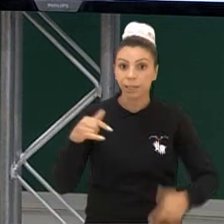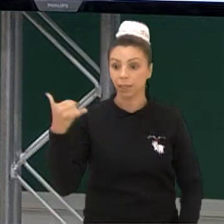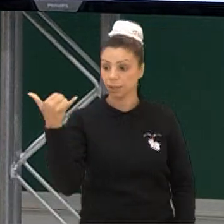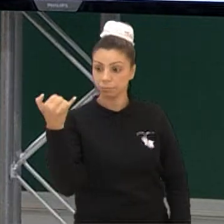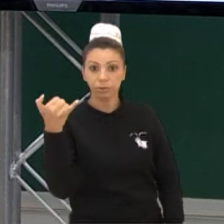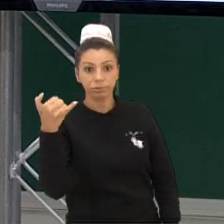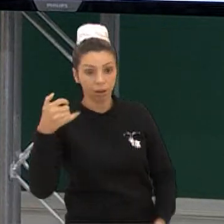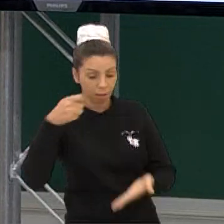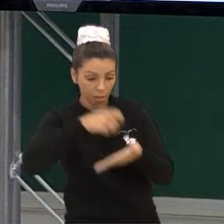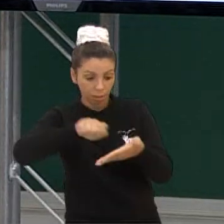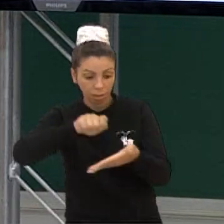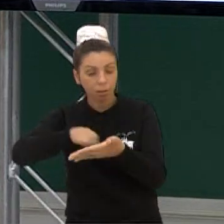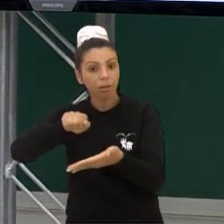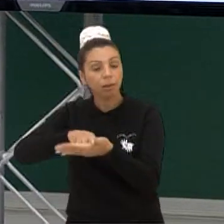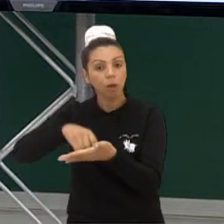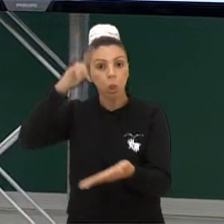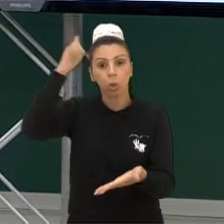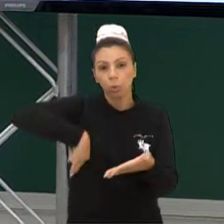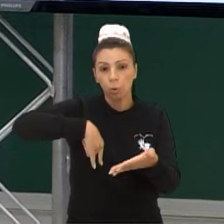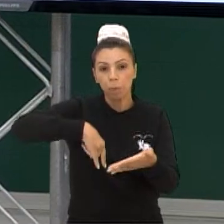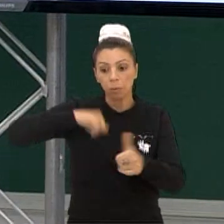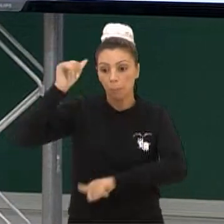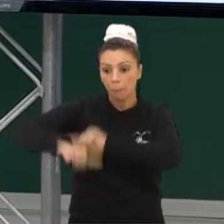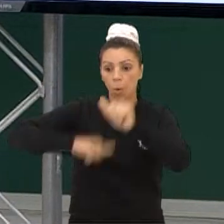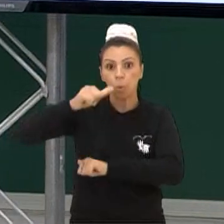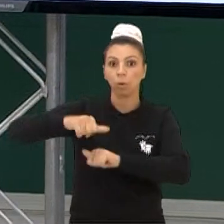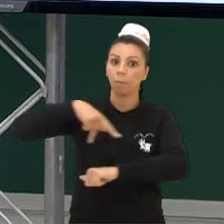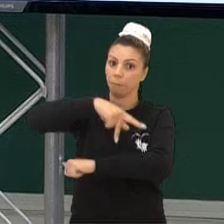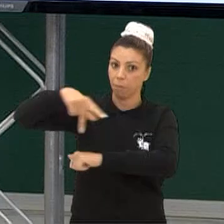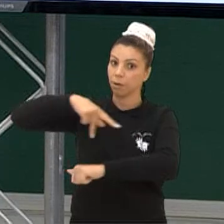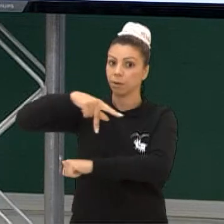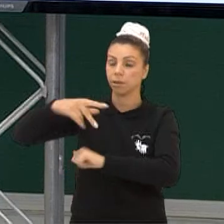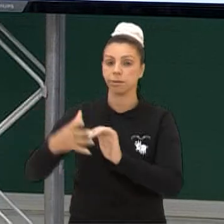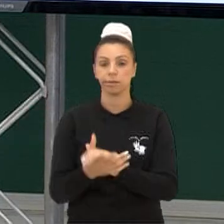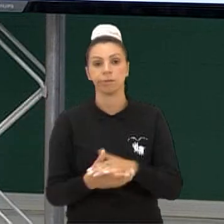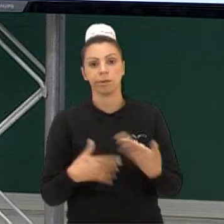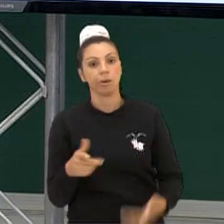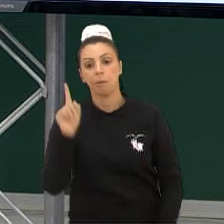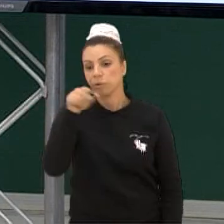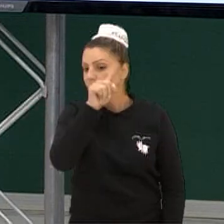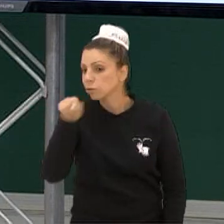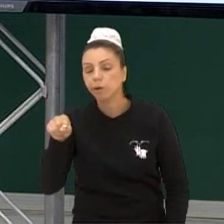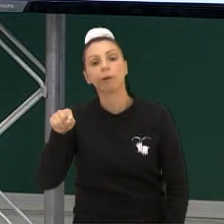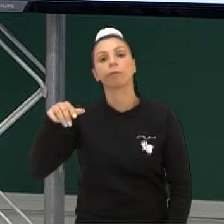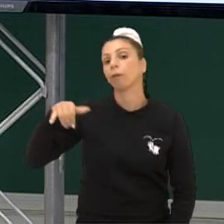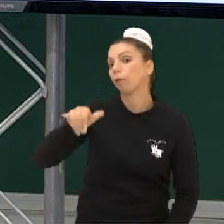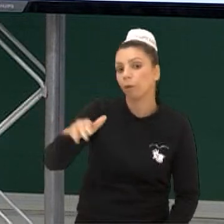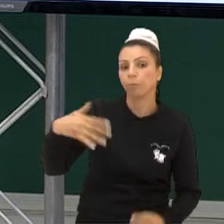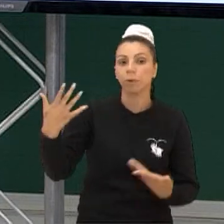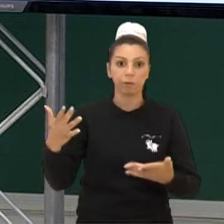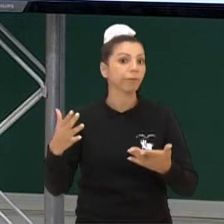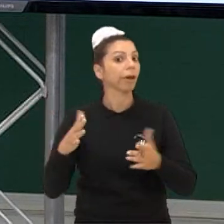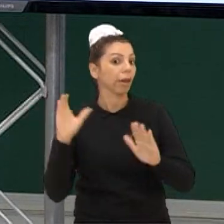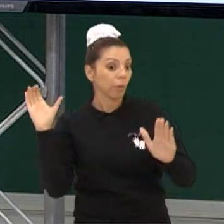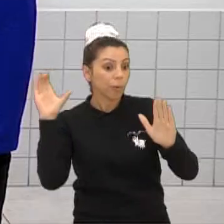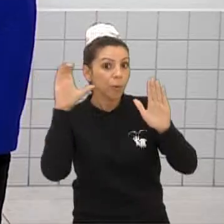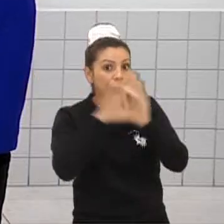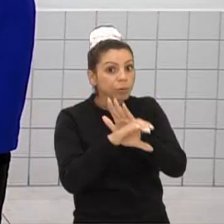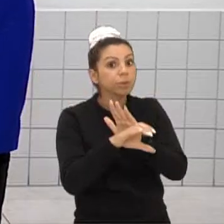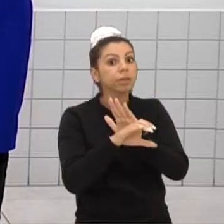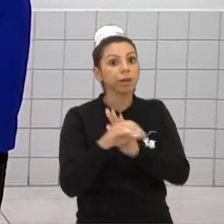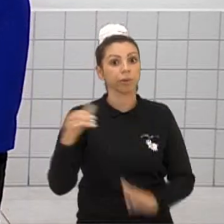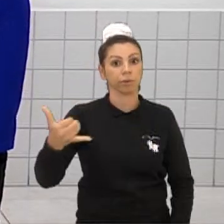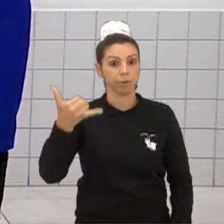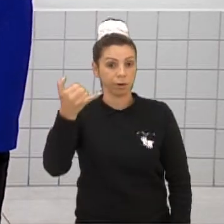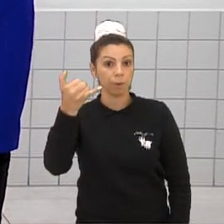Isso é conceito. Então quer dizer que a caneta, se ela é marca X, marca Y, não importa, mas importa a concepção que eu estou colocando nessa caneta. A